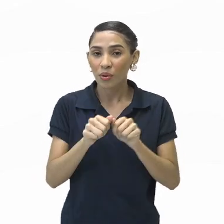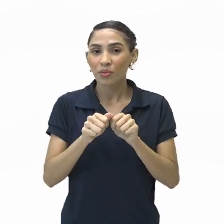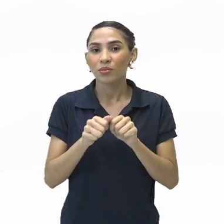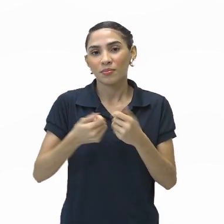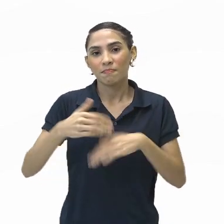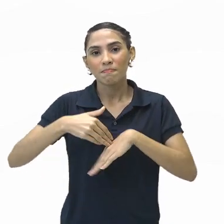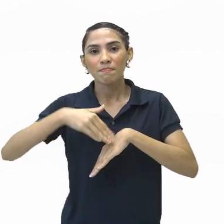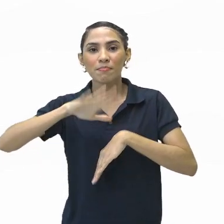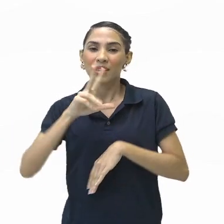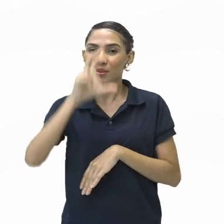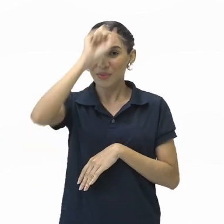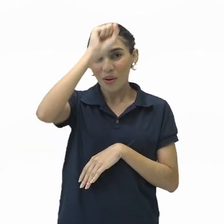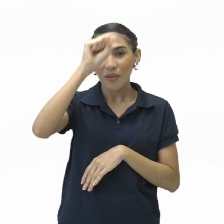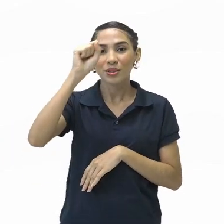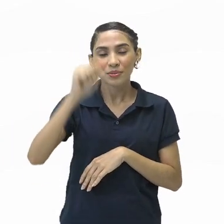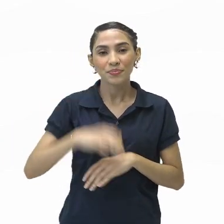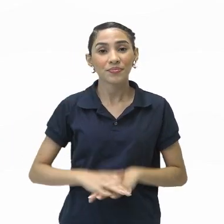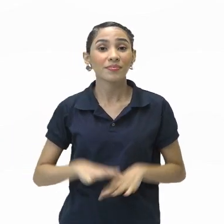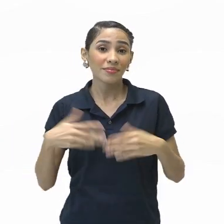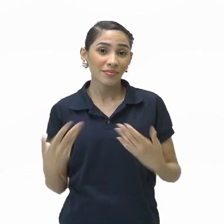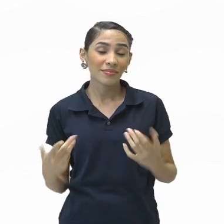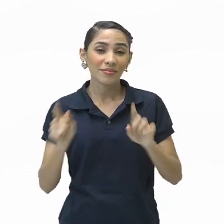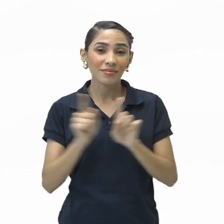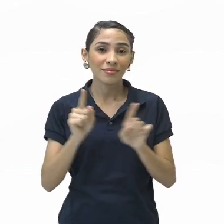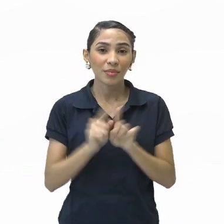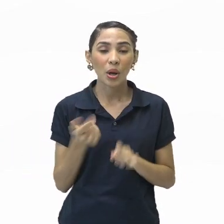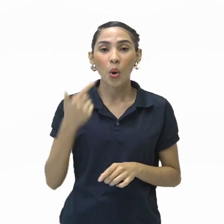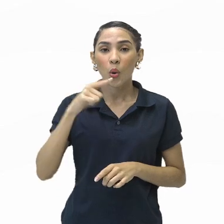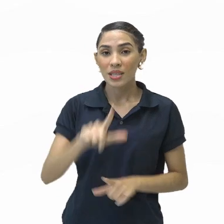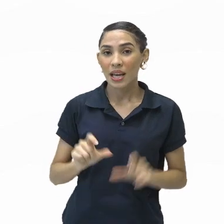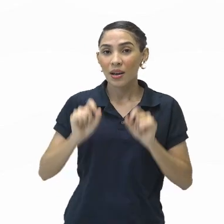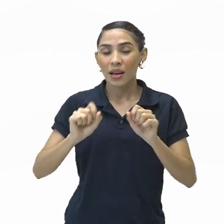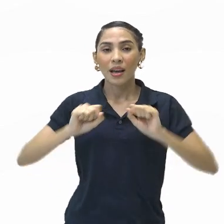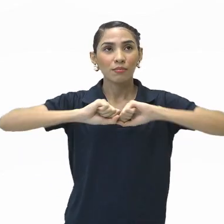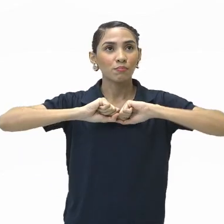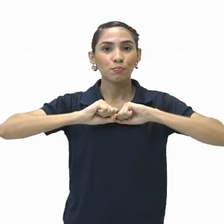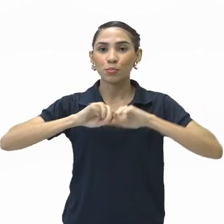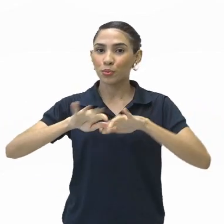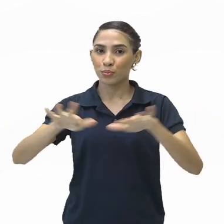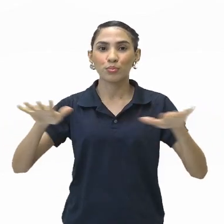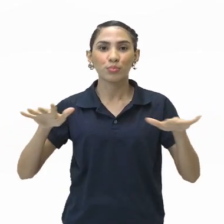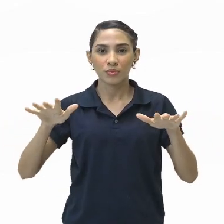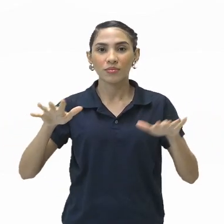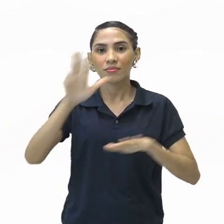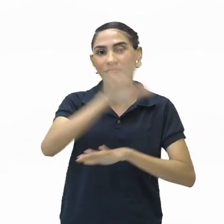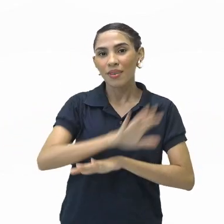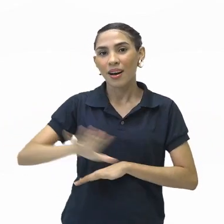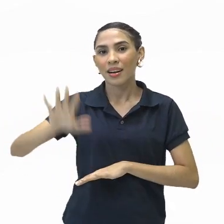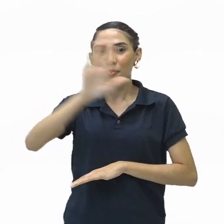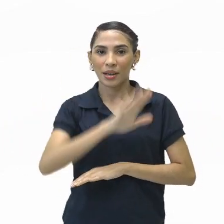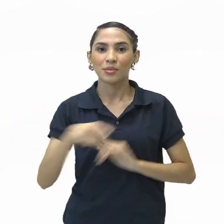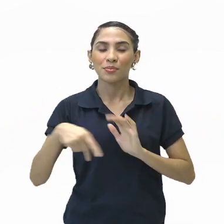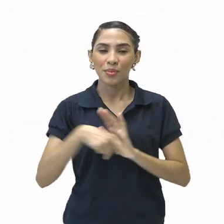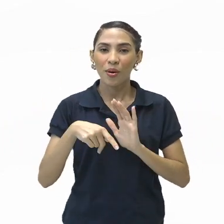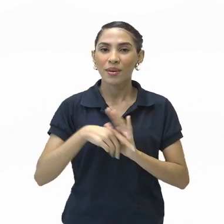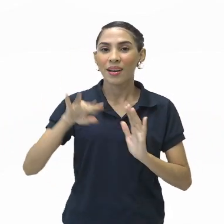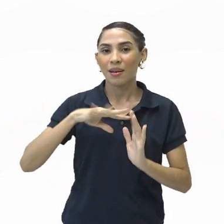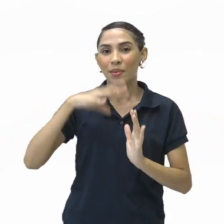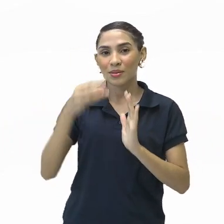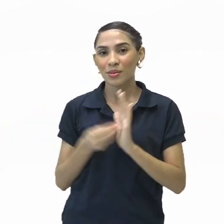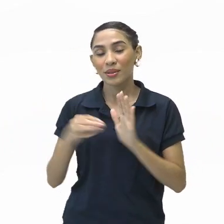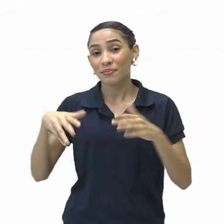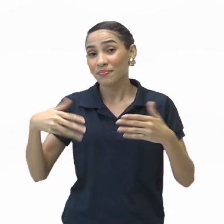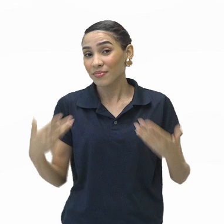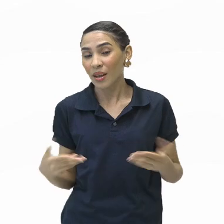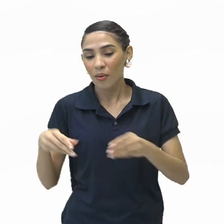eles cada vez mais férteis. E isso acabou sendo expandido ao longo de várias partes aí da Amazônia.